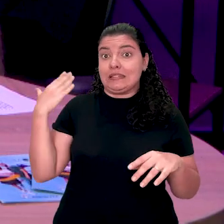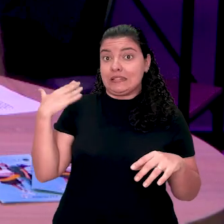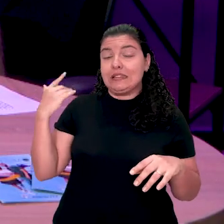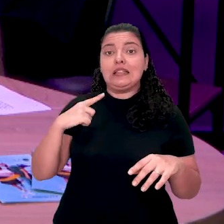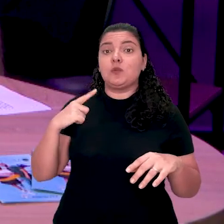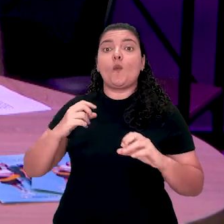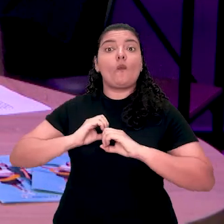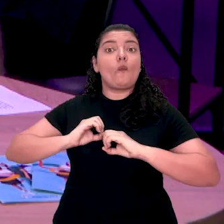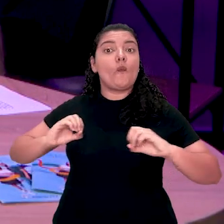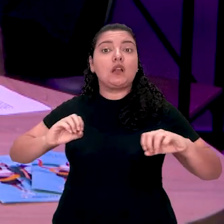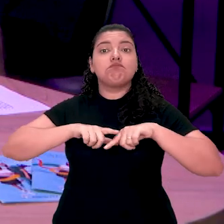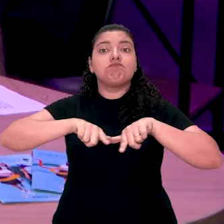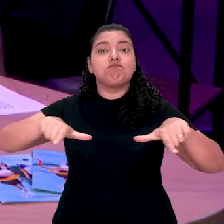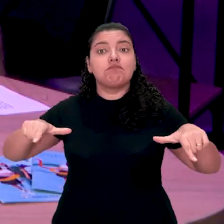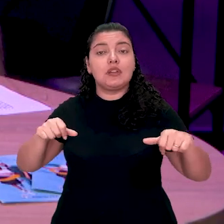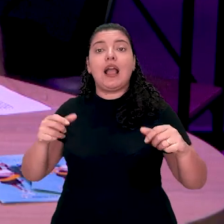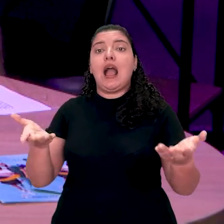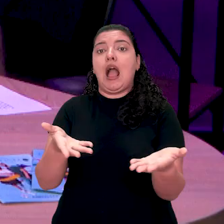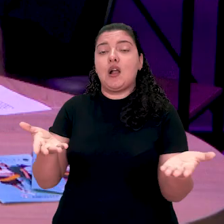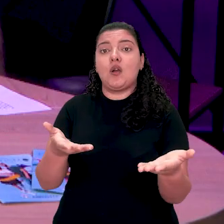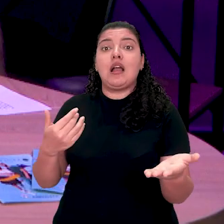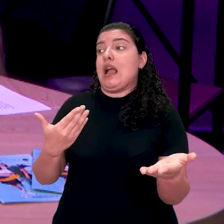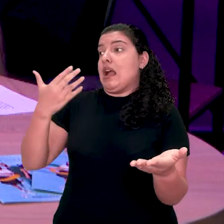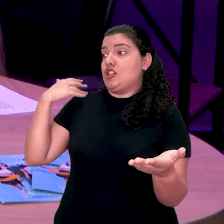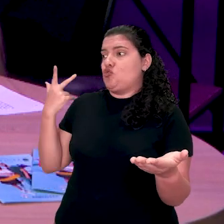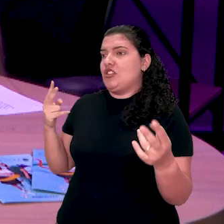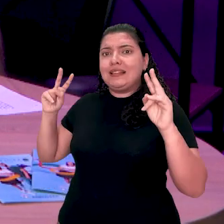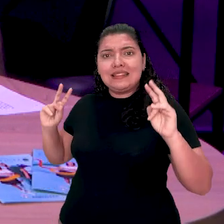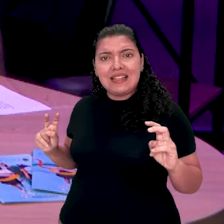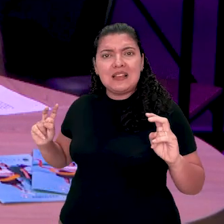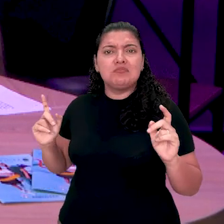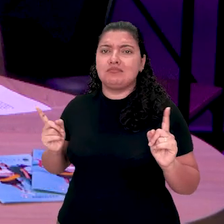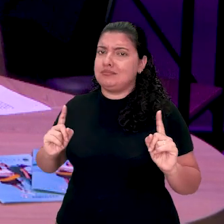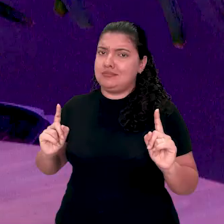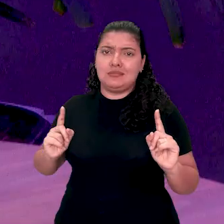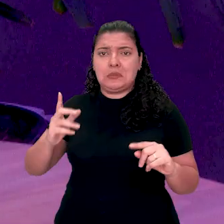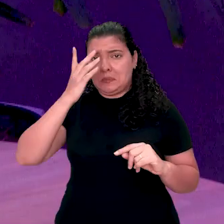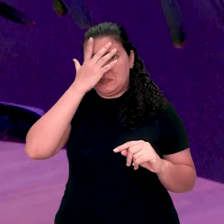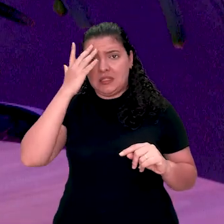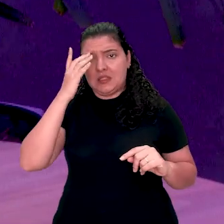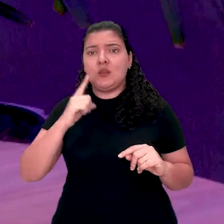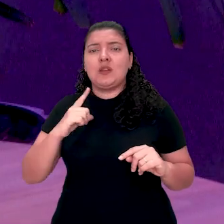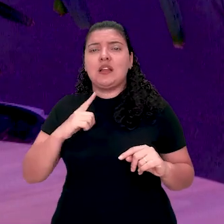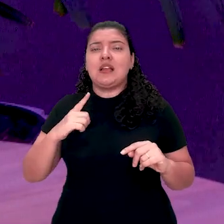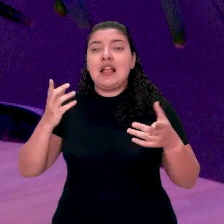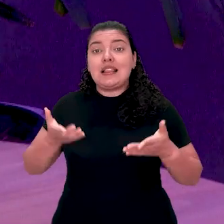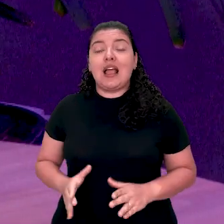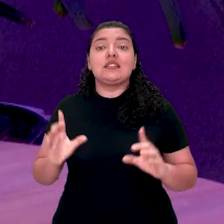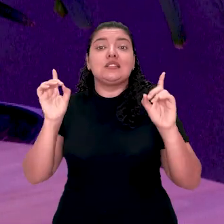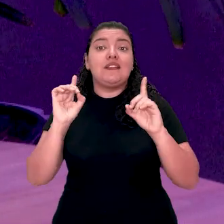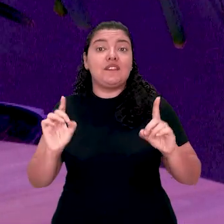não era nada, para agora, né? Nem se falava na realidade, né? Se a gente for ver historicamente, as pessoas que nasciam com